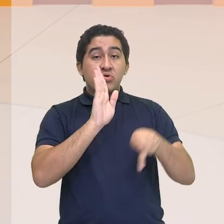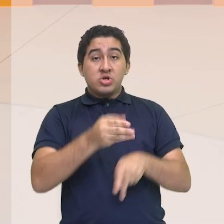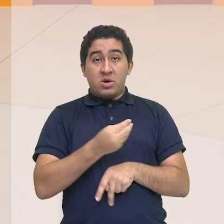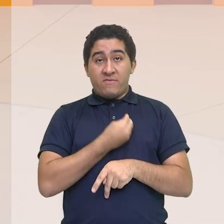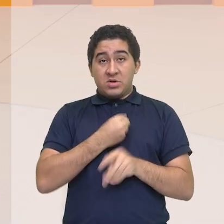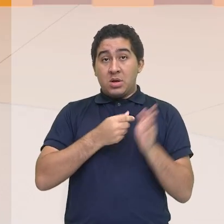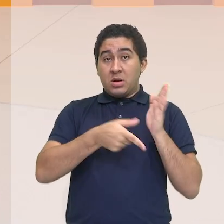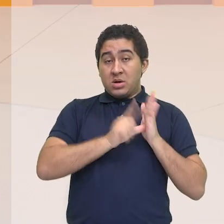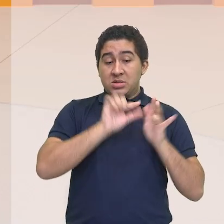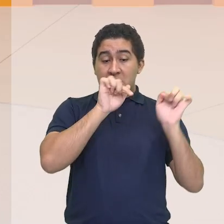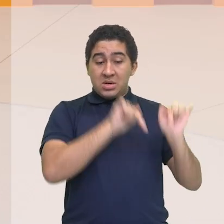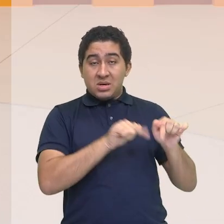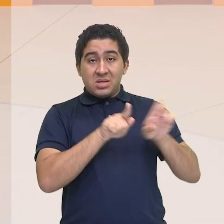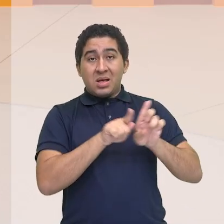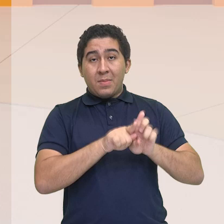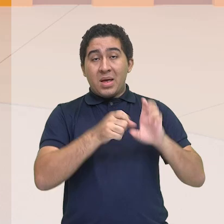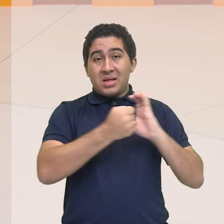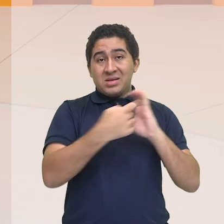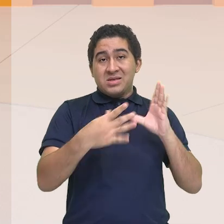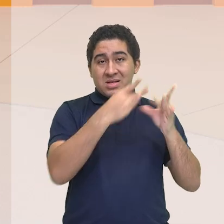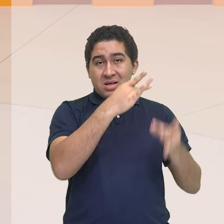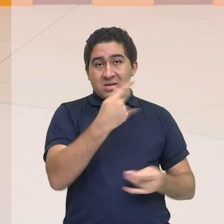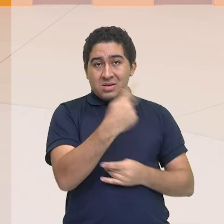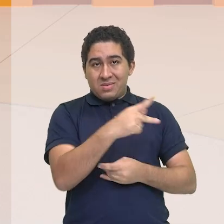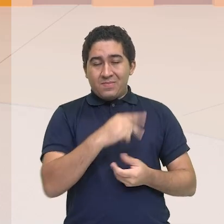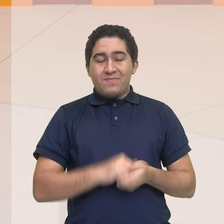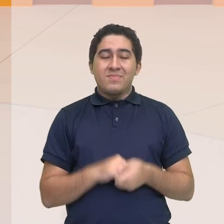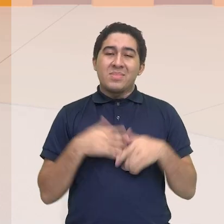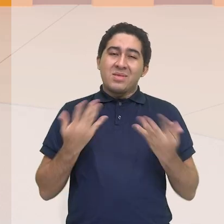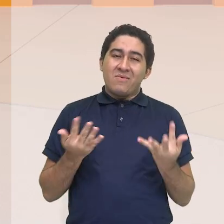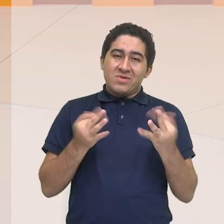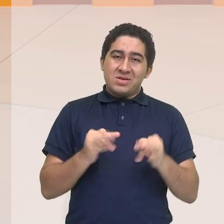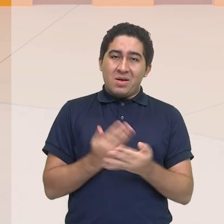suas particularidades. Beleza, gente? Eu